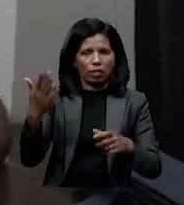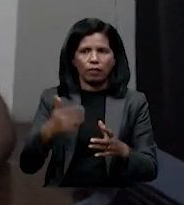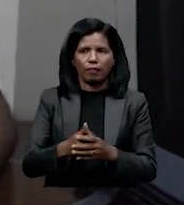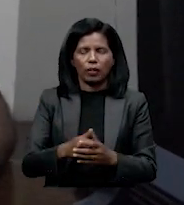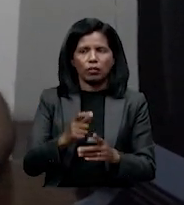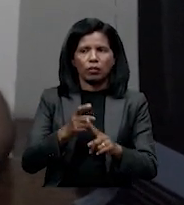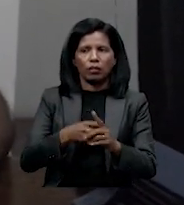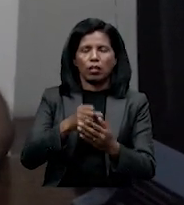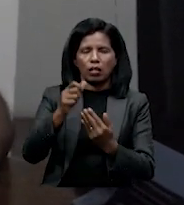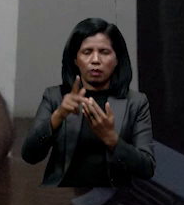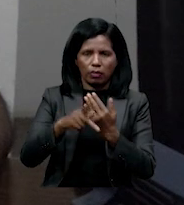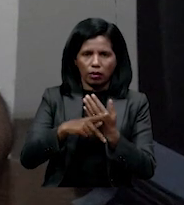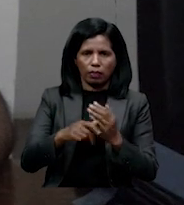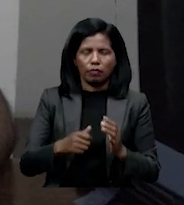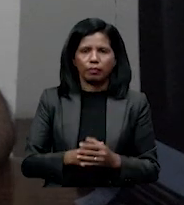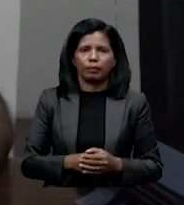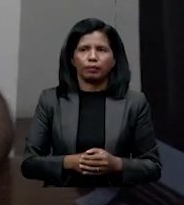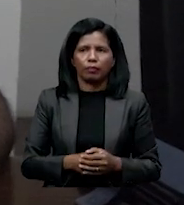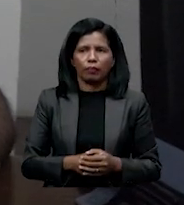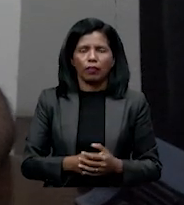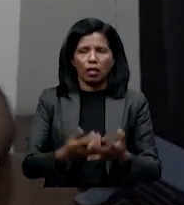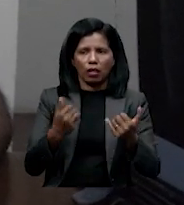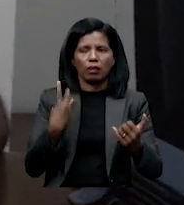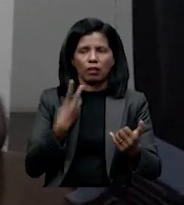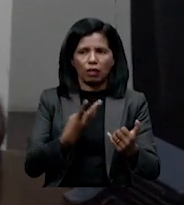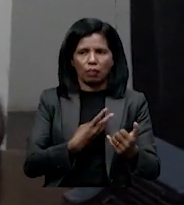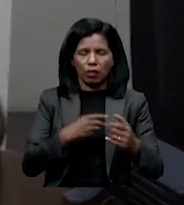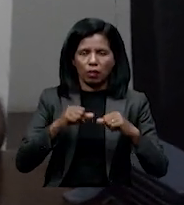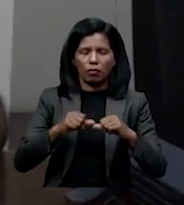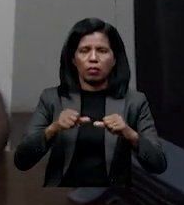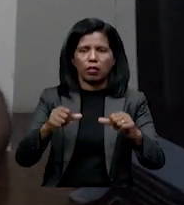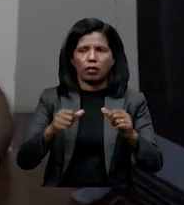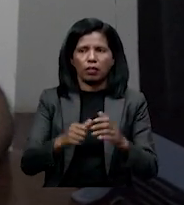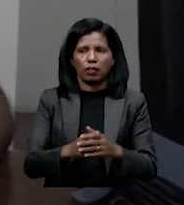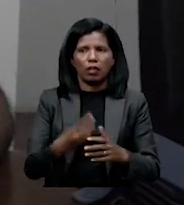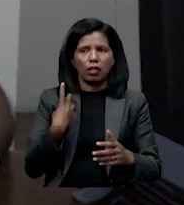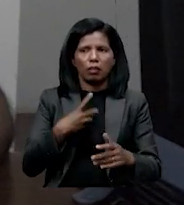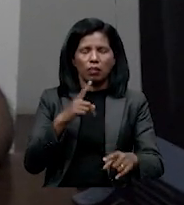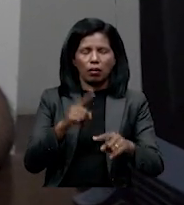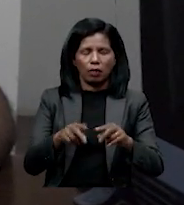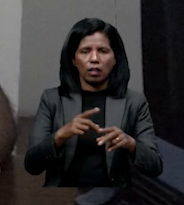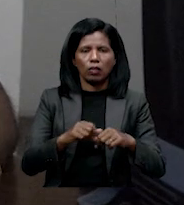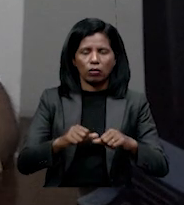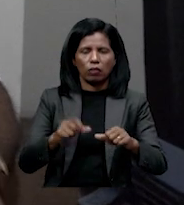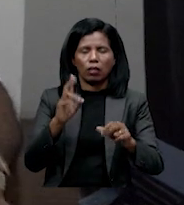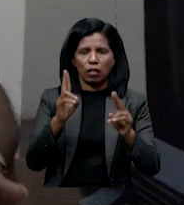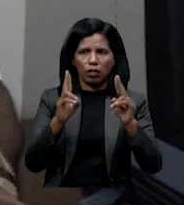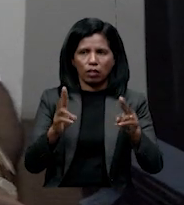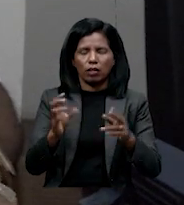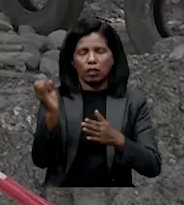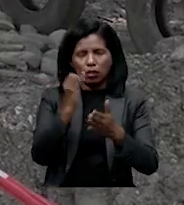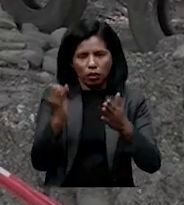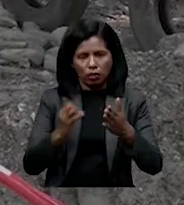abril, foi em Lais, Cotubané. E agora começa a Laona. E a minha lá em Lais também, desenho que